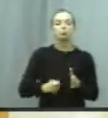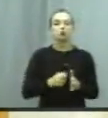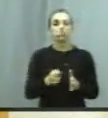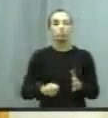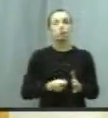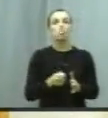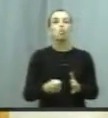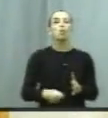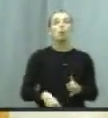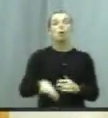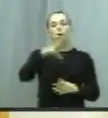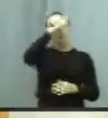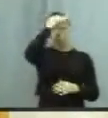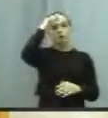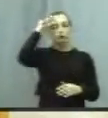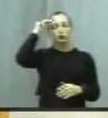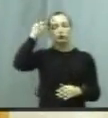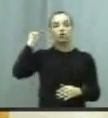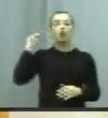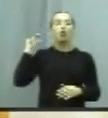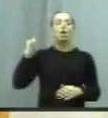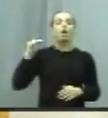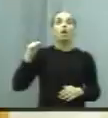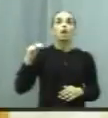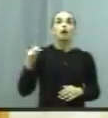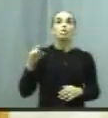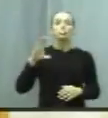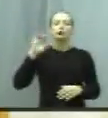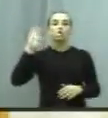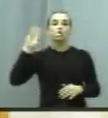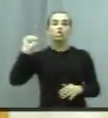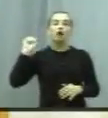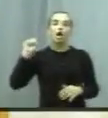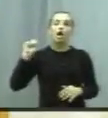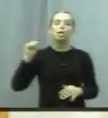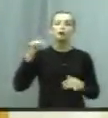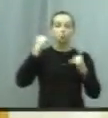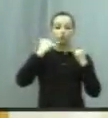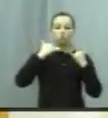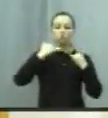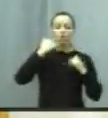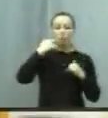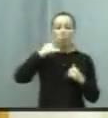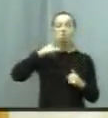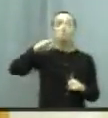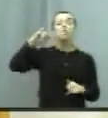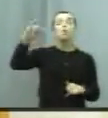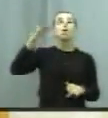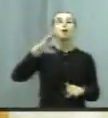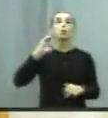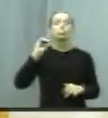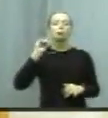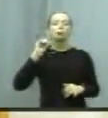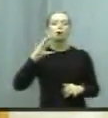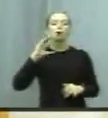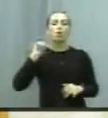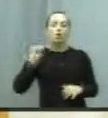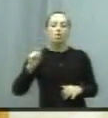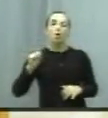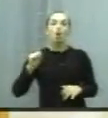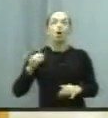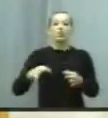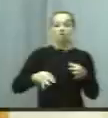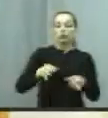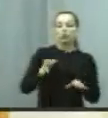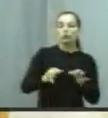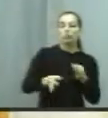da cta a gente viu algumas declarações do vice prefeito do coca de que está elaborando um plano de